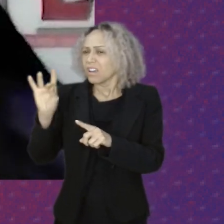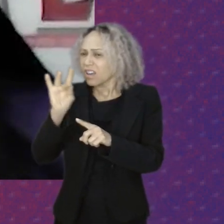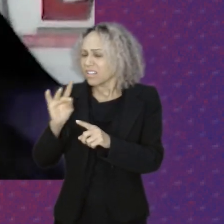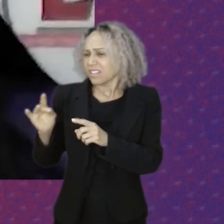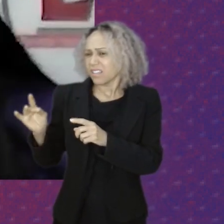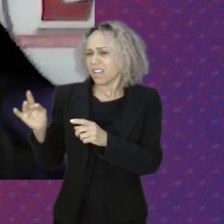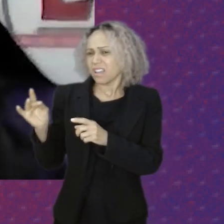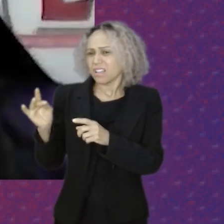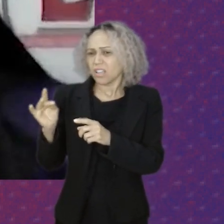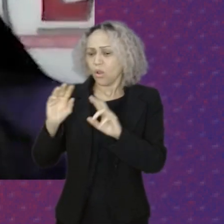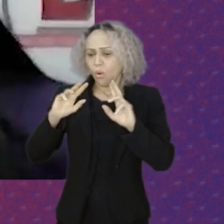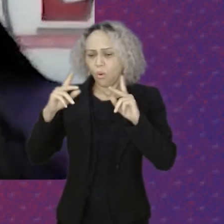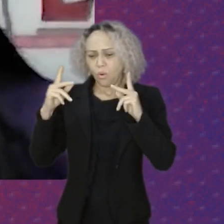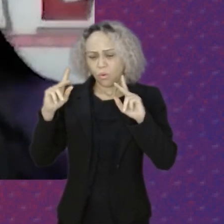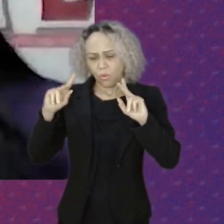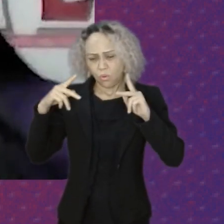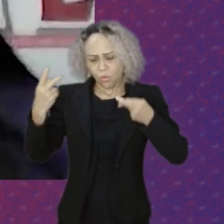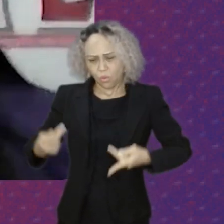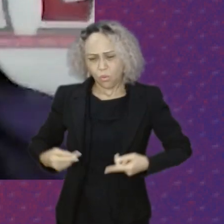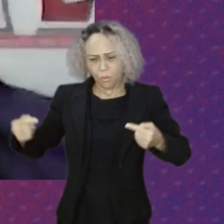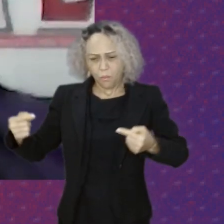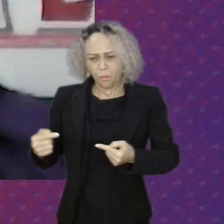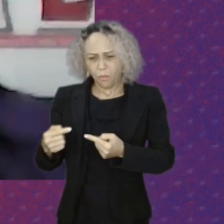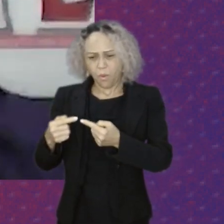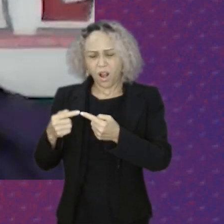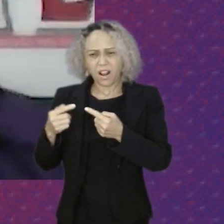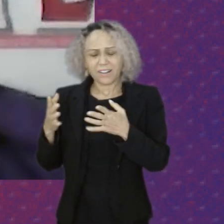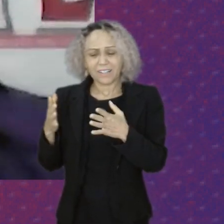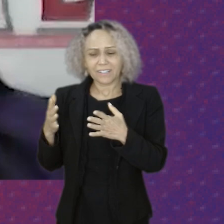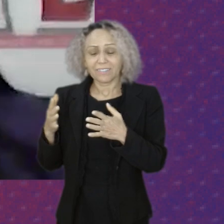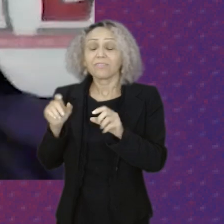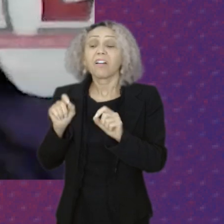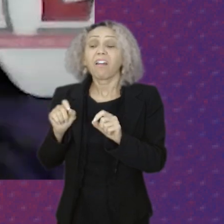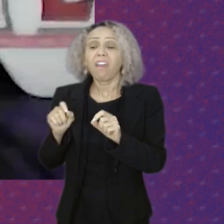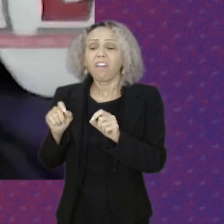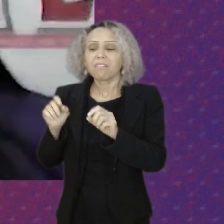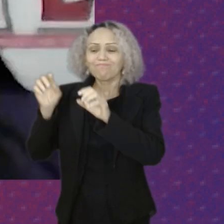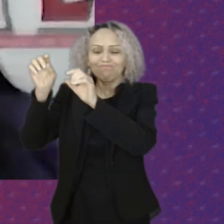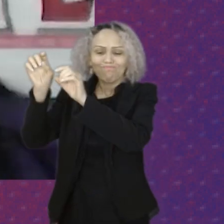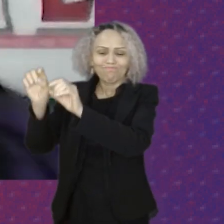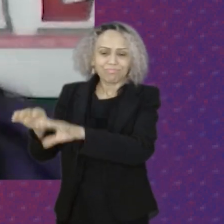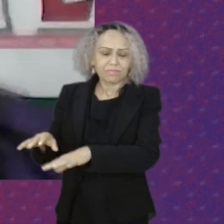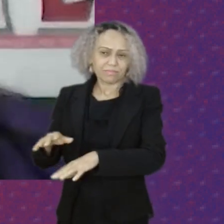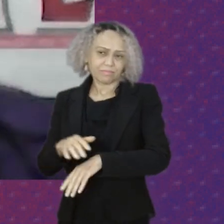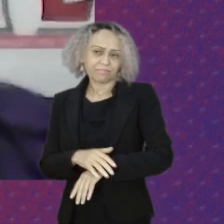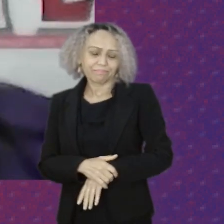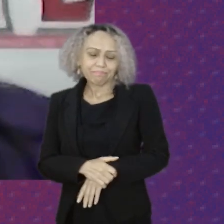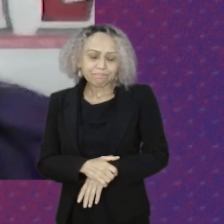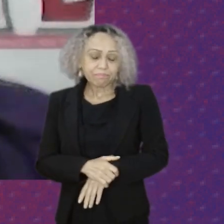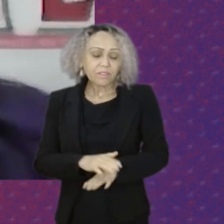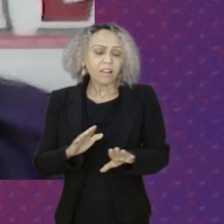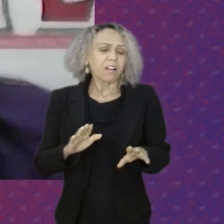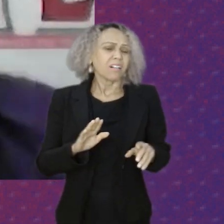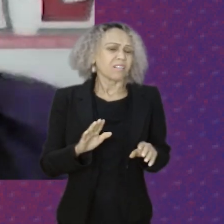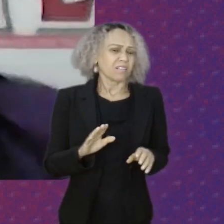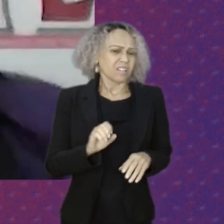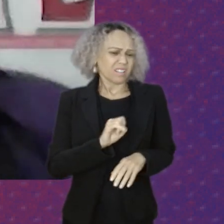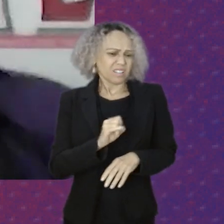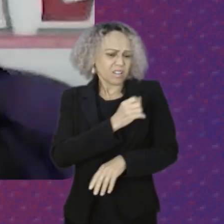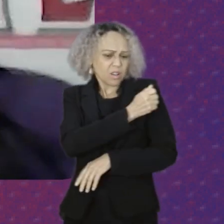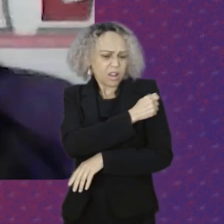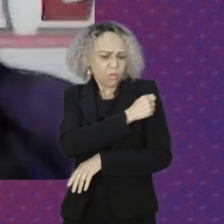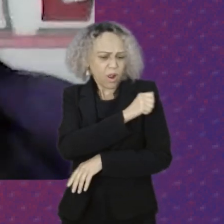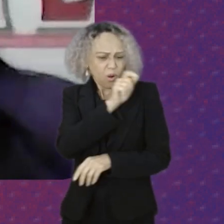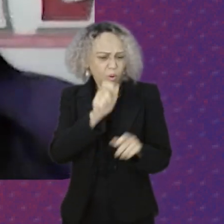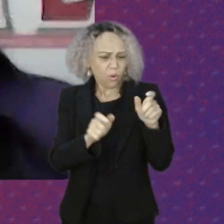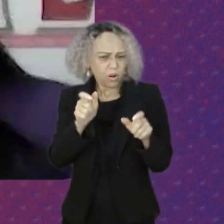você precisa compreender isso. Se você não sabe de onde vem, se você não sabe da história do que já